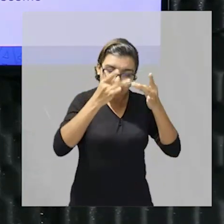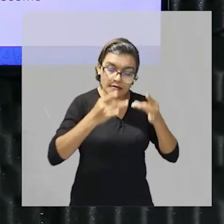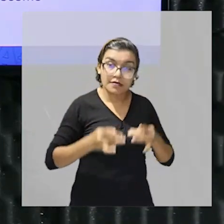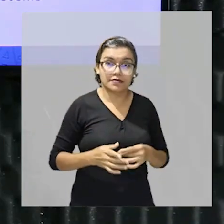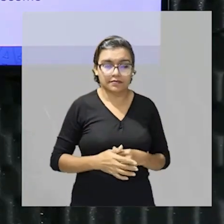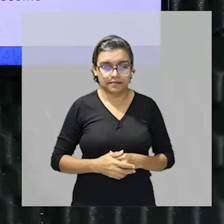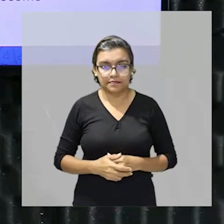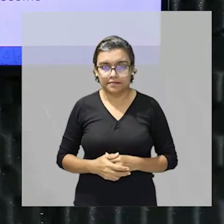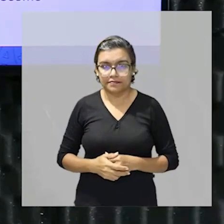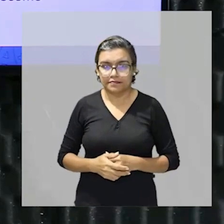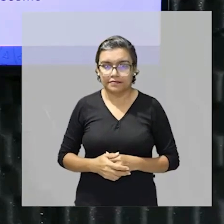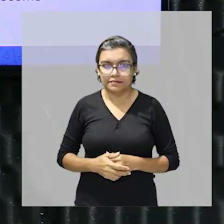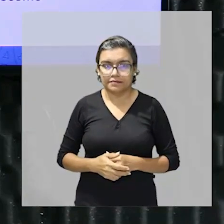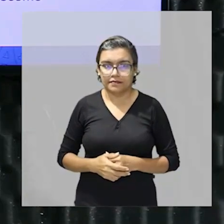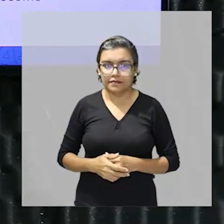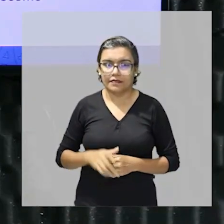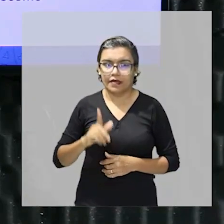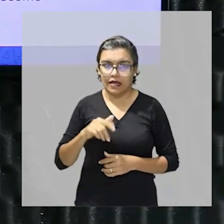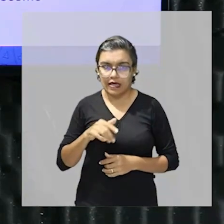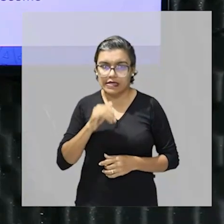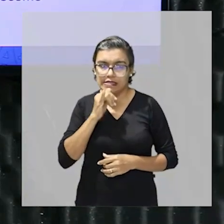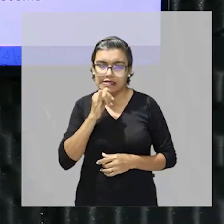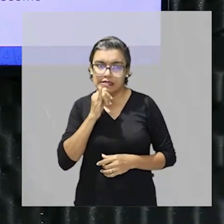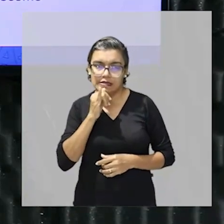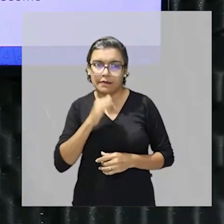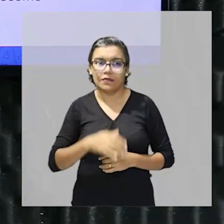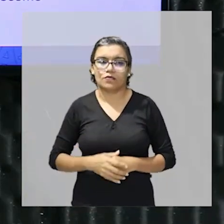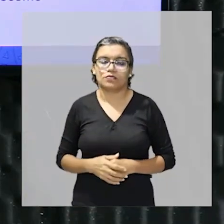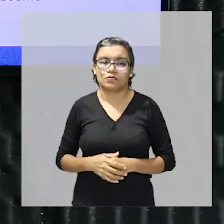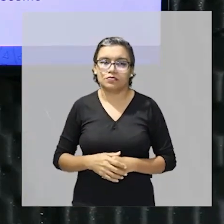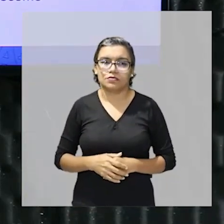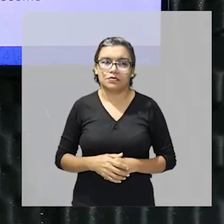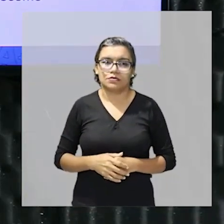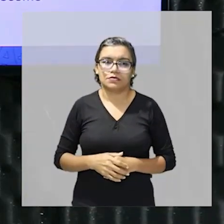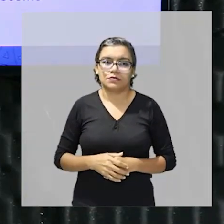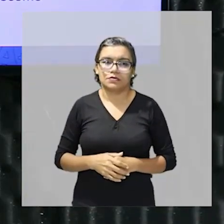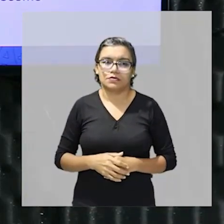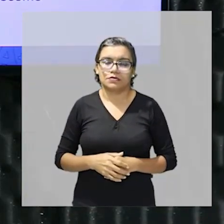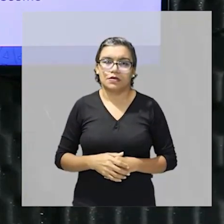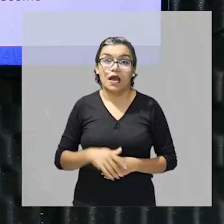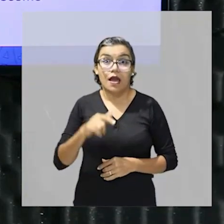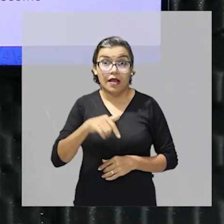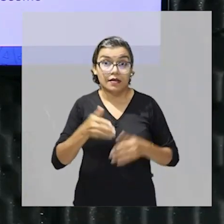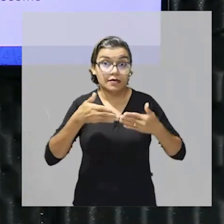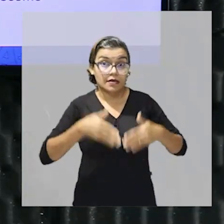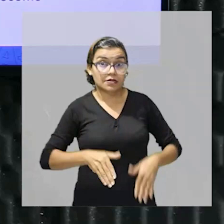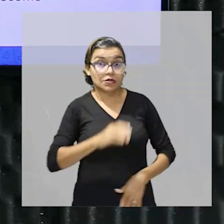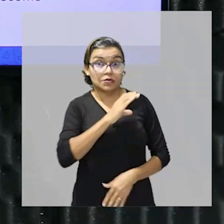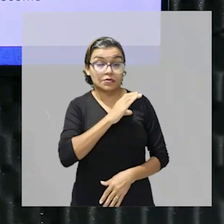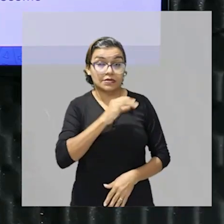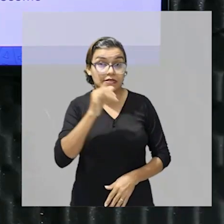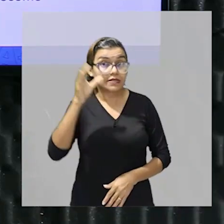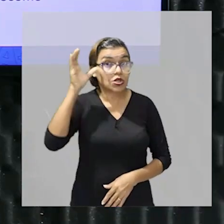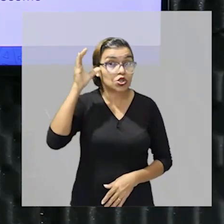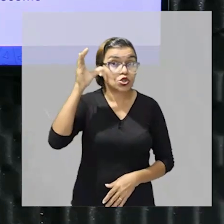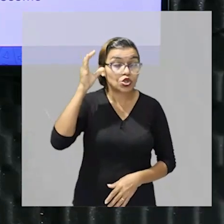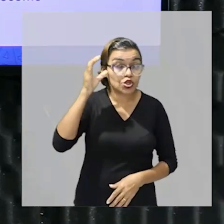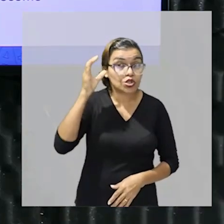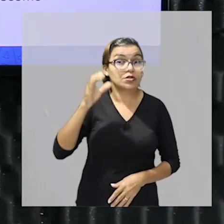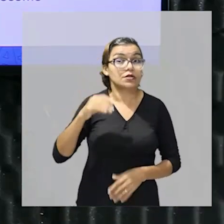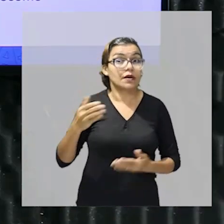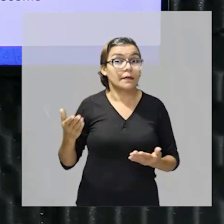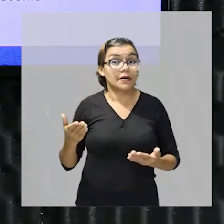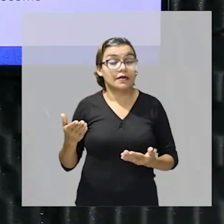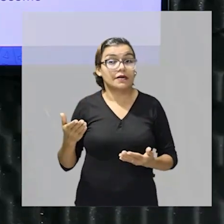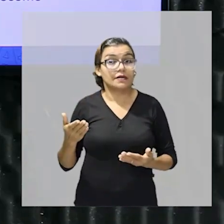America. Então ela é uma chino-brasileira que vive nos Estados Unidos. Ou seja, quando você pensa